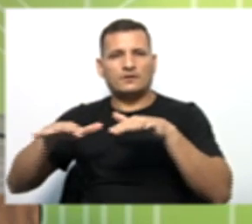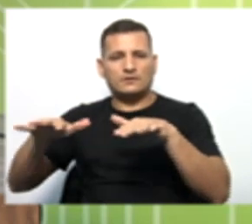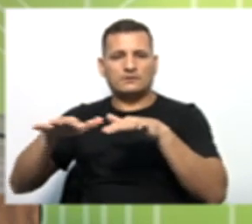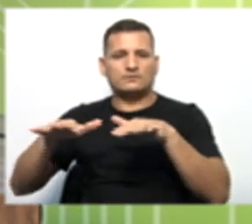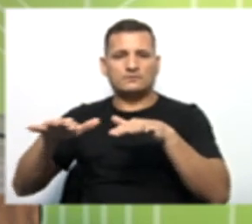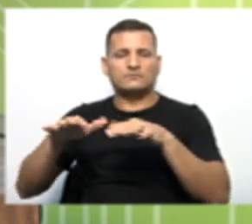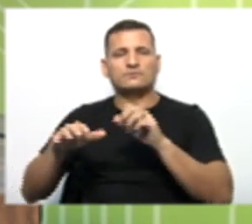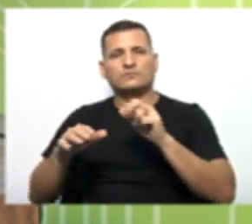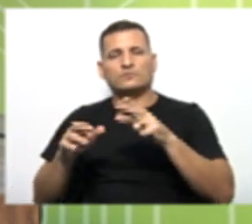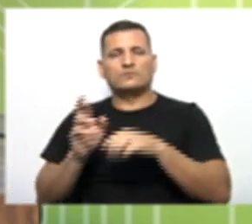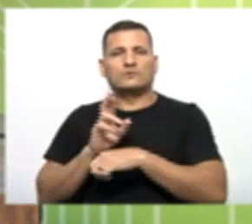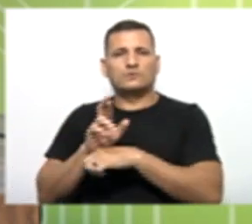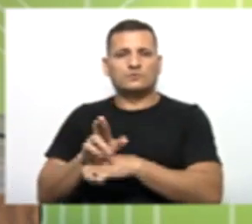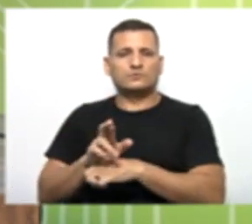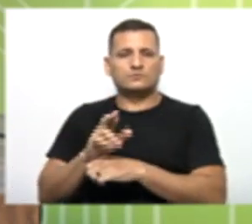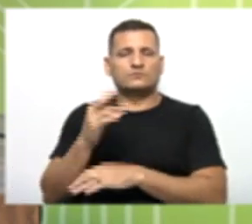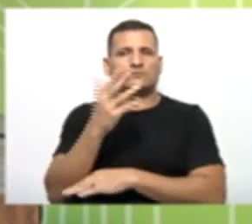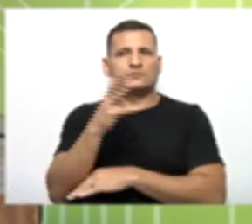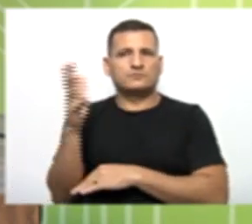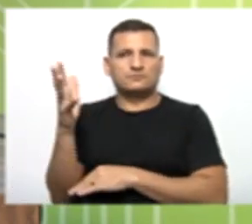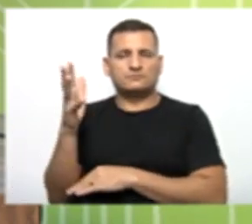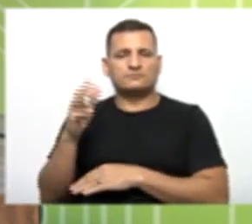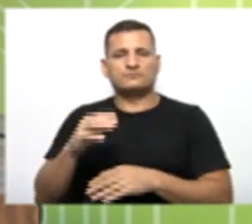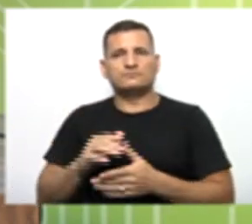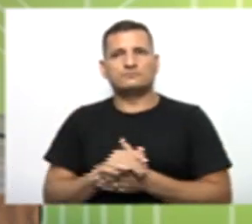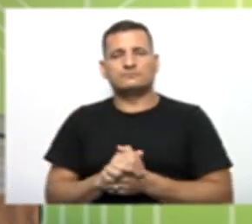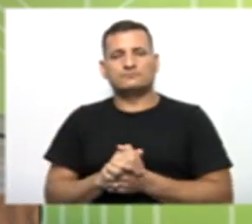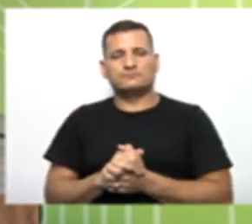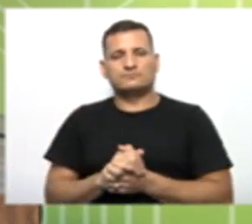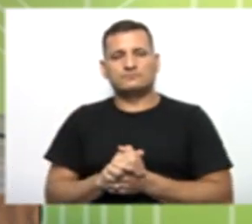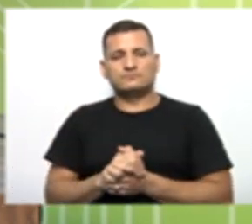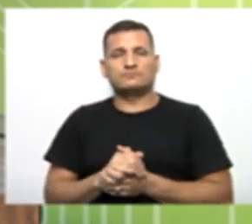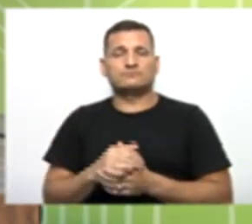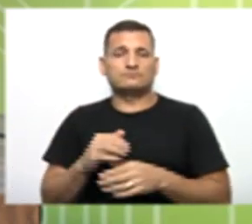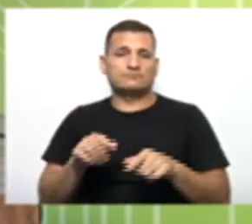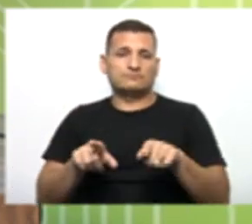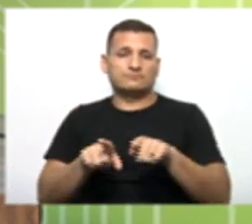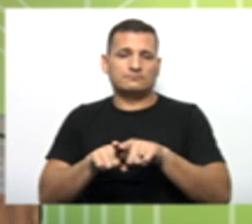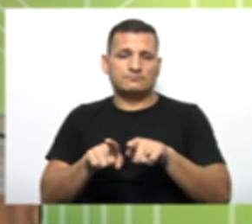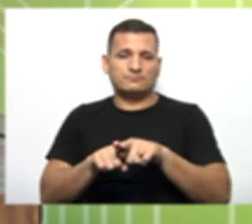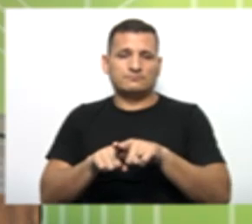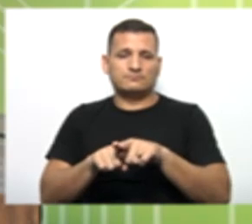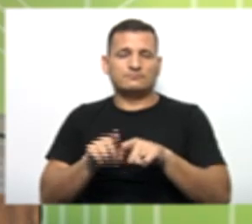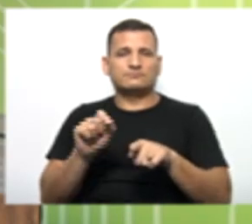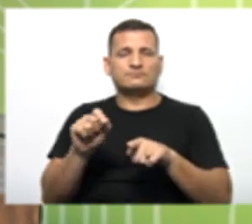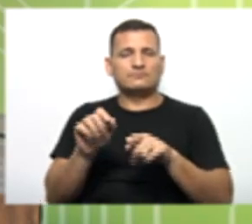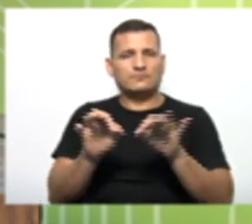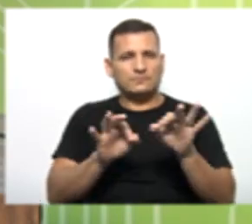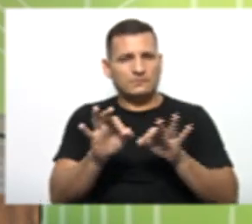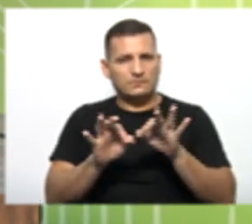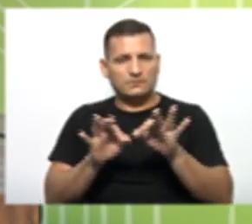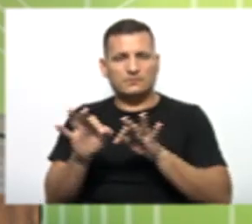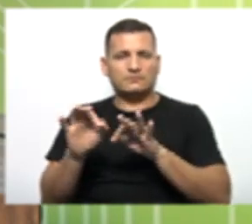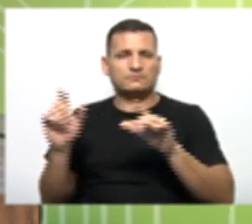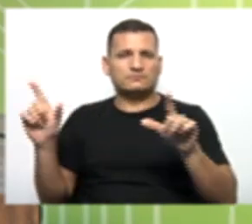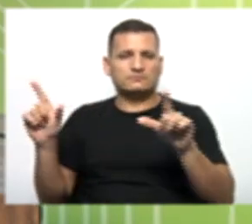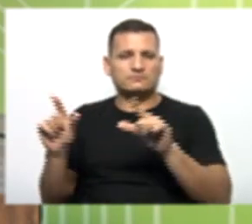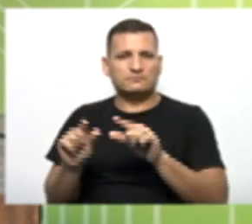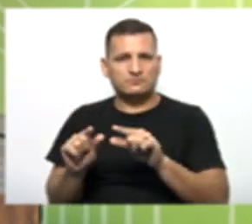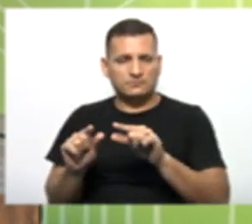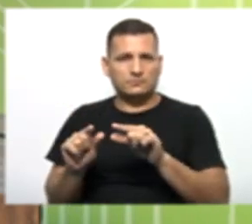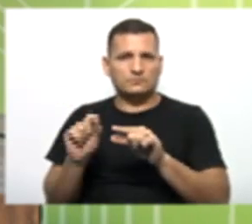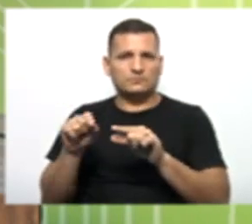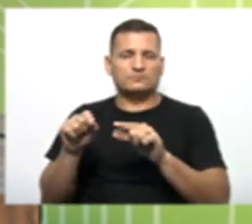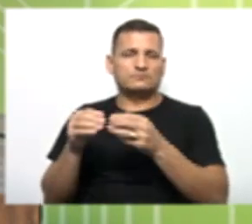ou recursos ambientais. E junto disso teremos que elaborar as medidas mitigadoras para reduzir